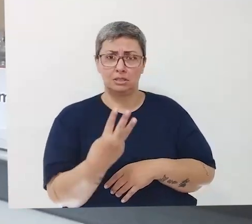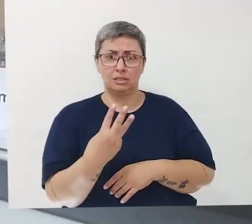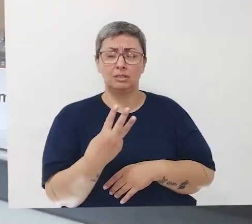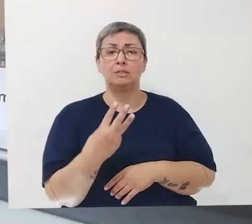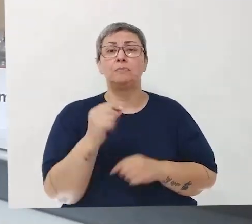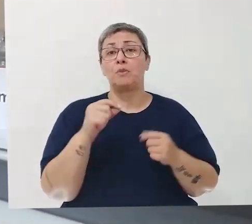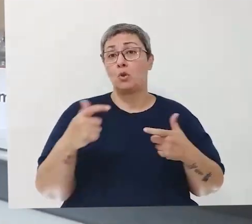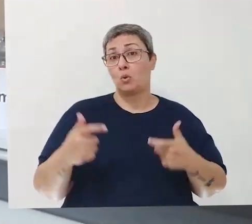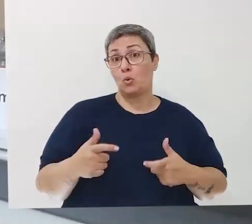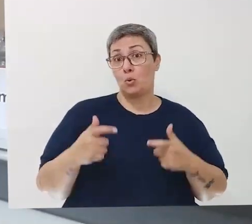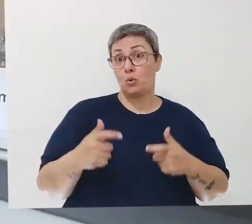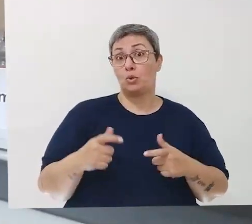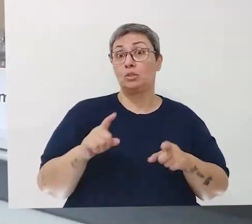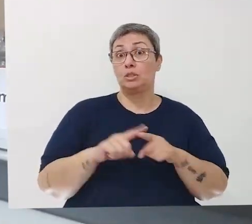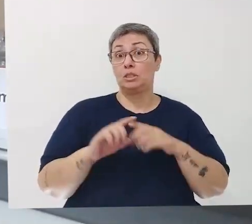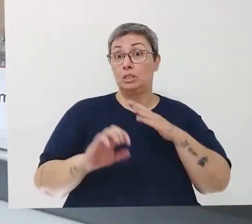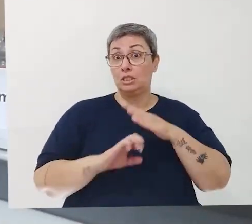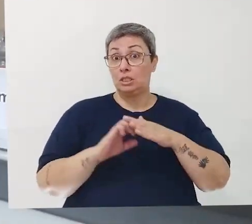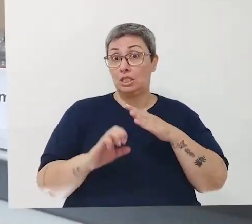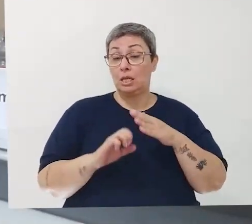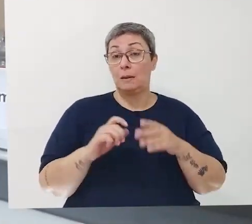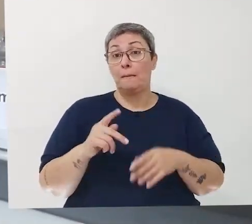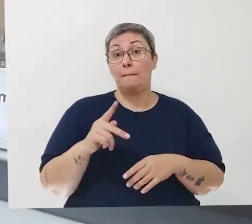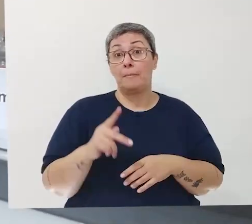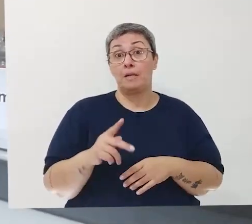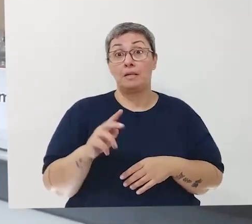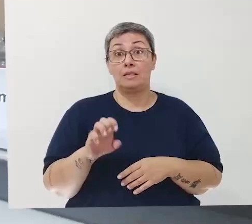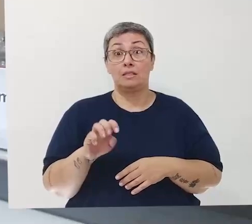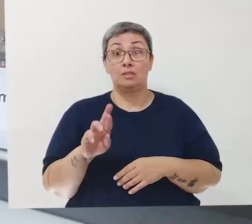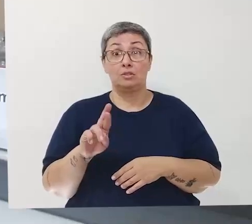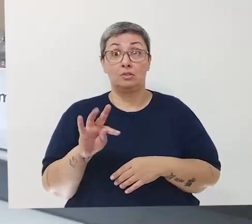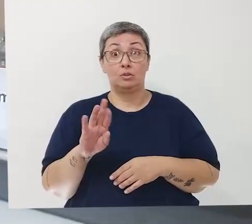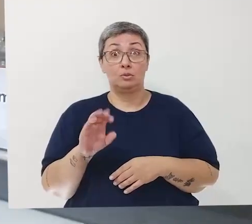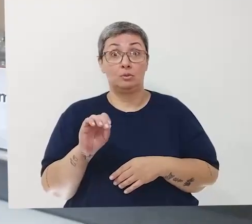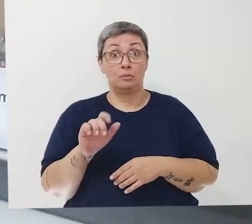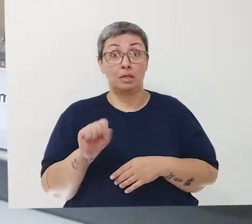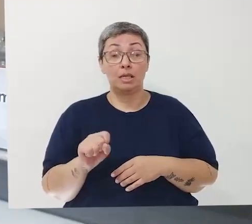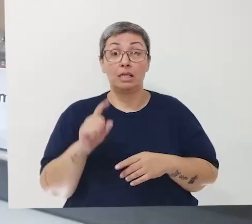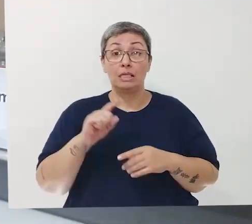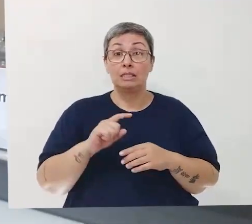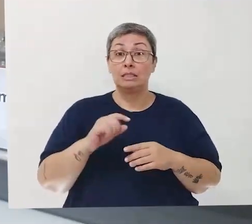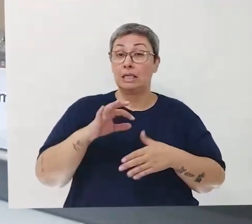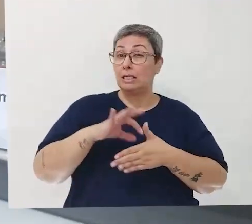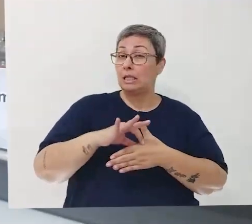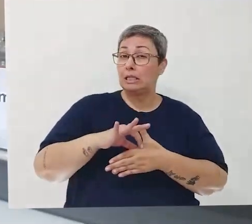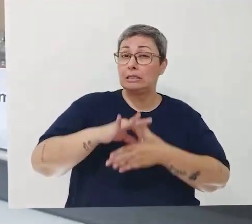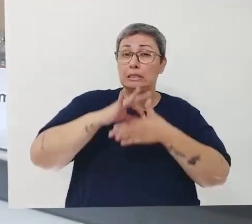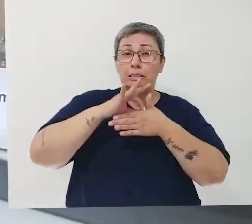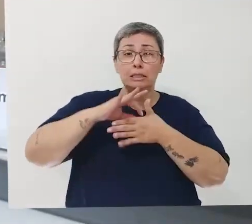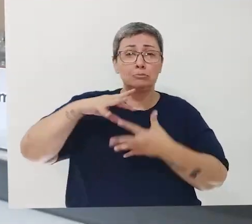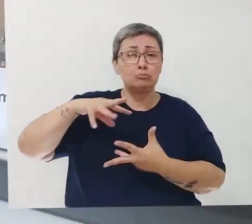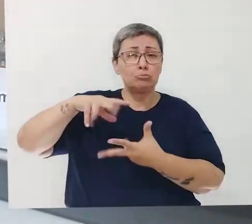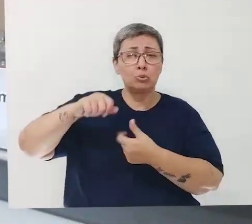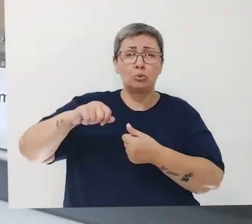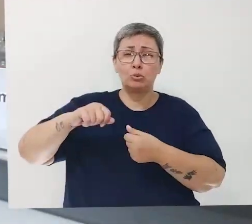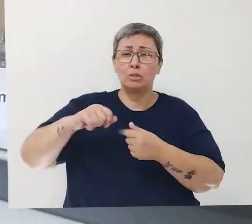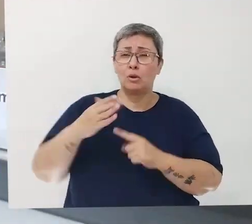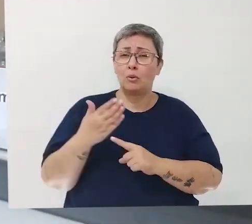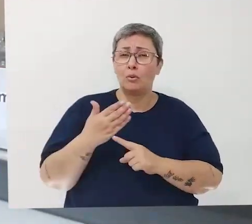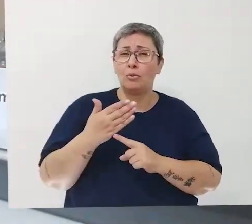1953. Hoje, a empresa, a Petrobras, é líder mundial em tecnologia